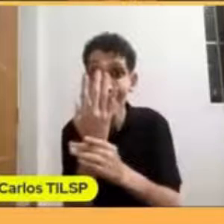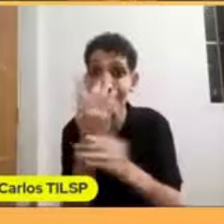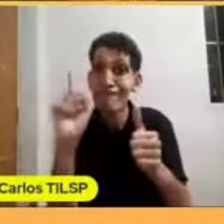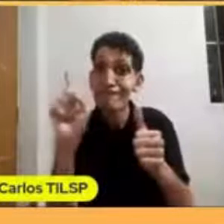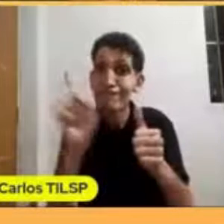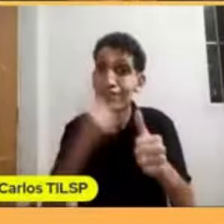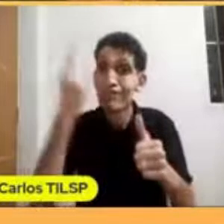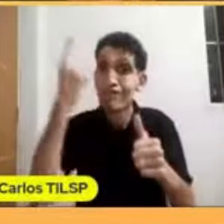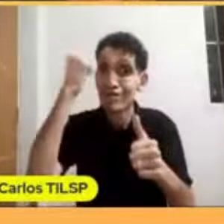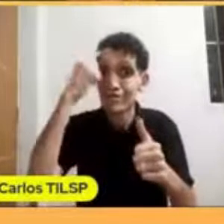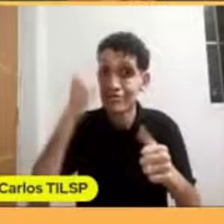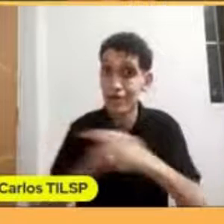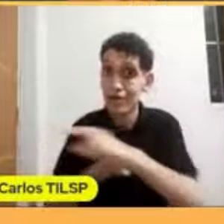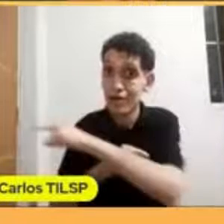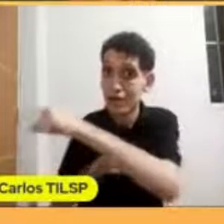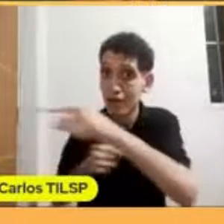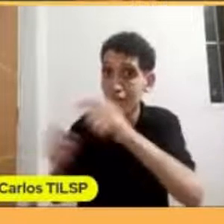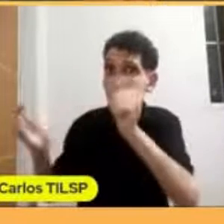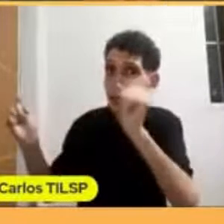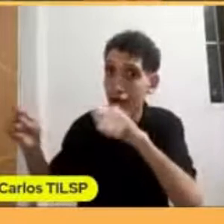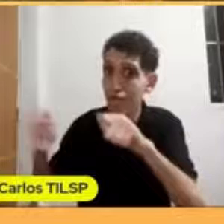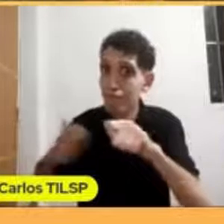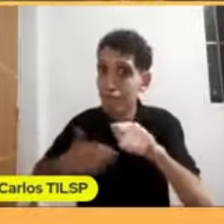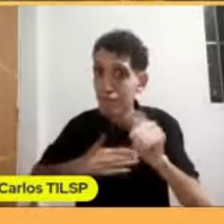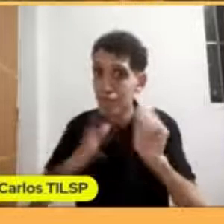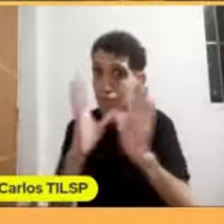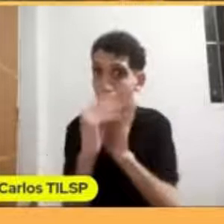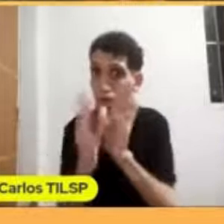o que eu estou criando no digital, tá certo?